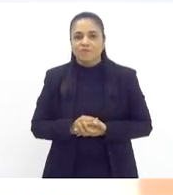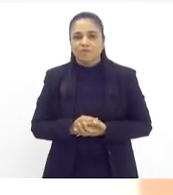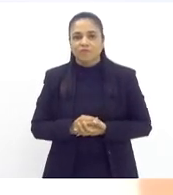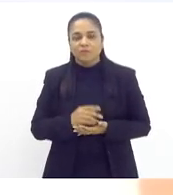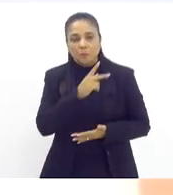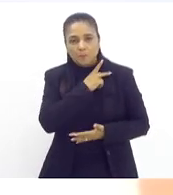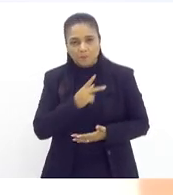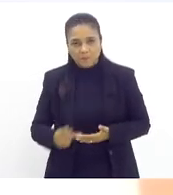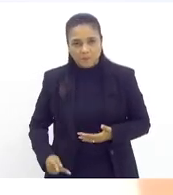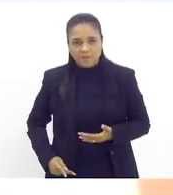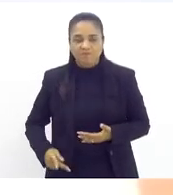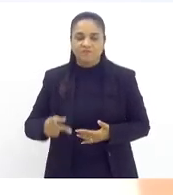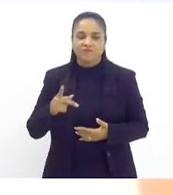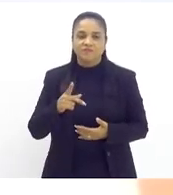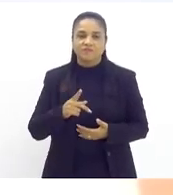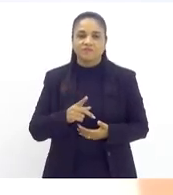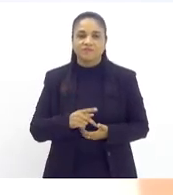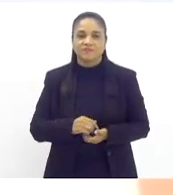presidente,